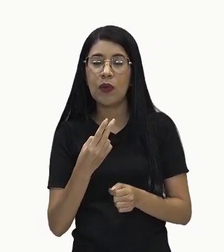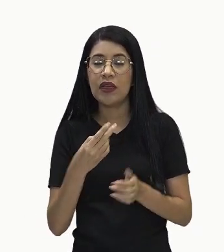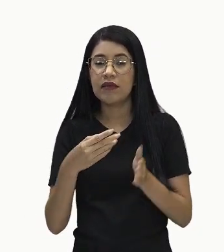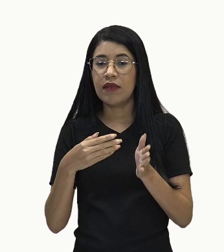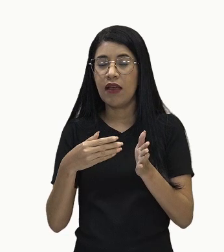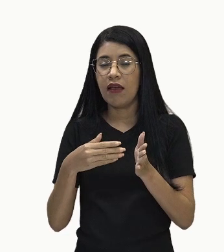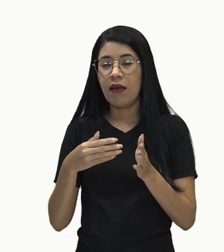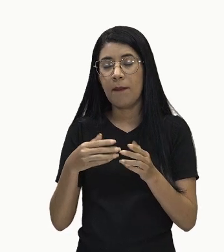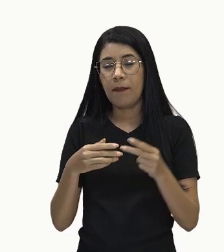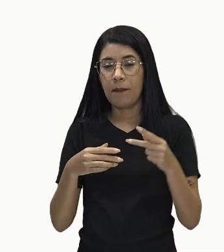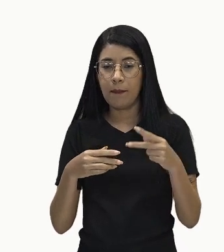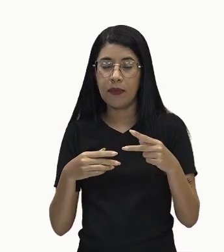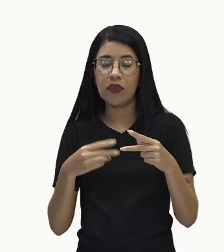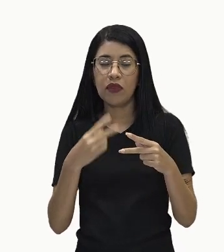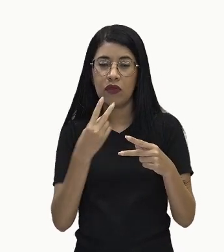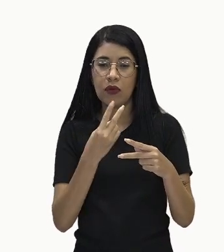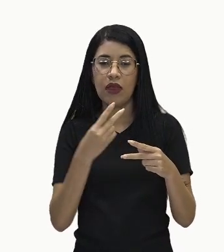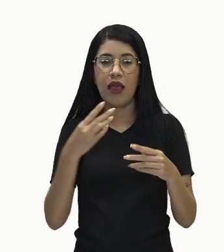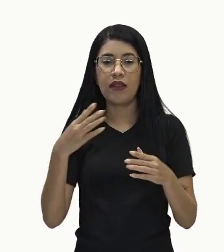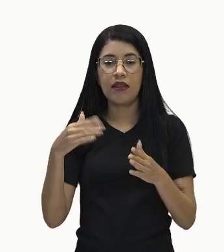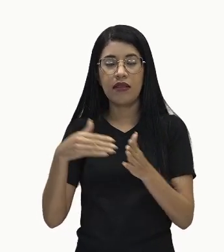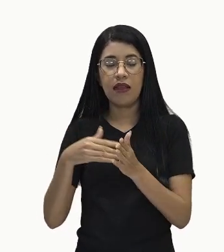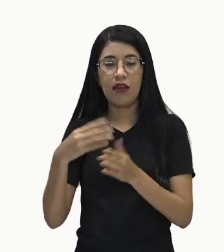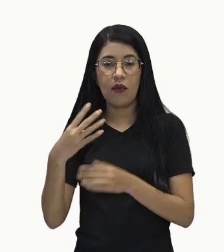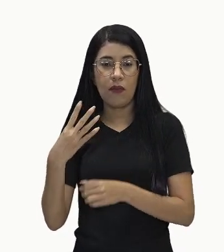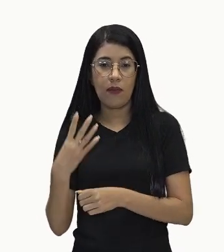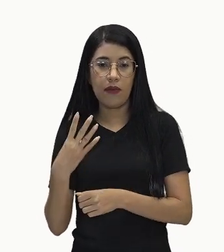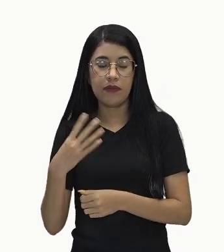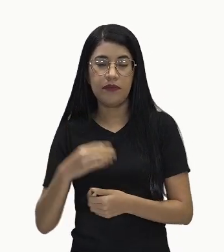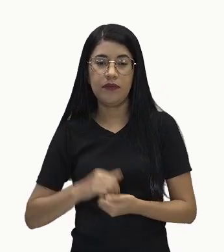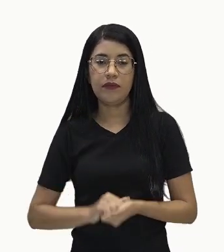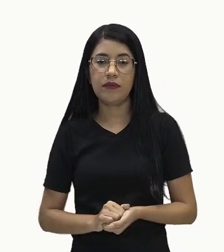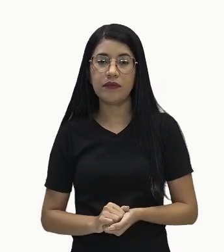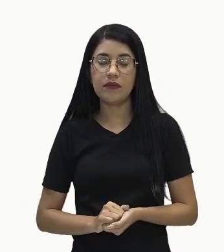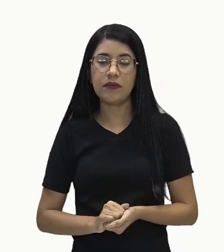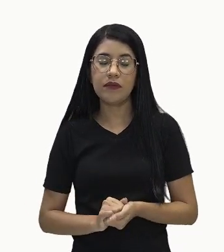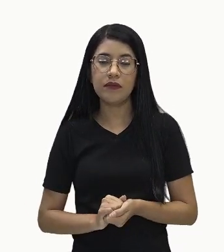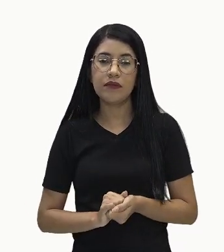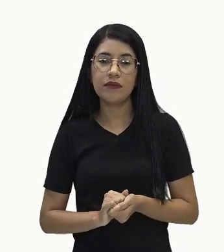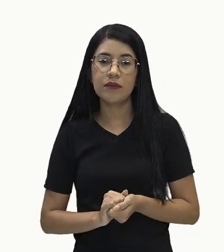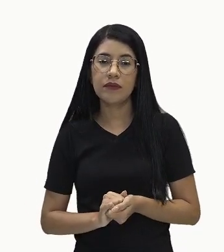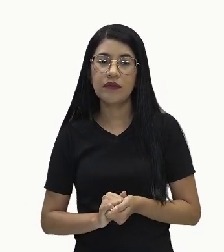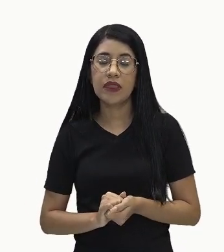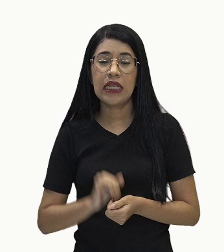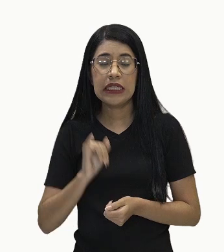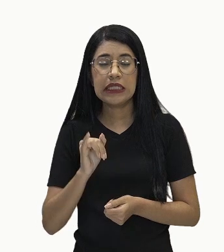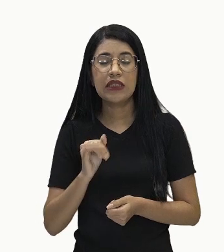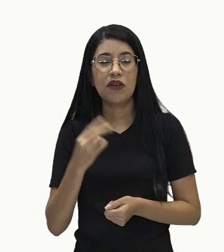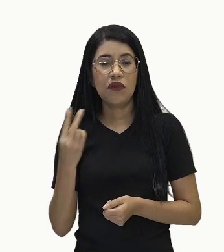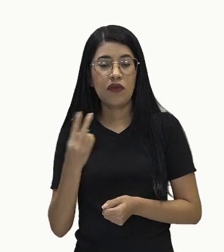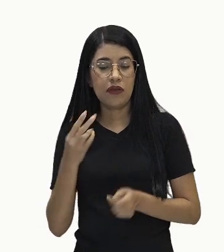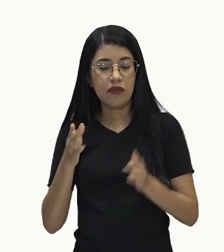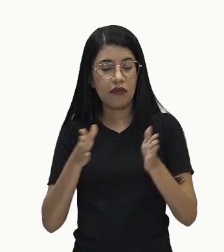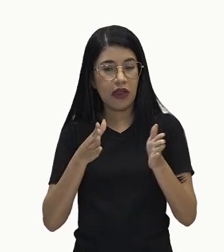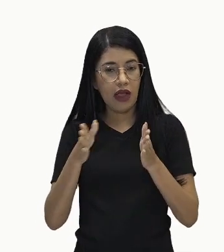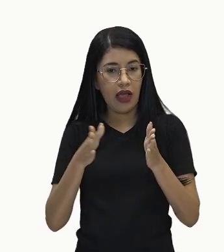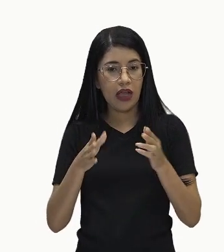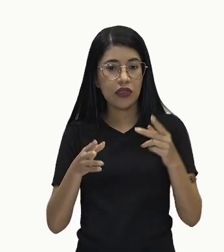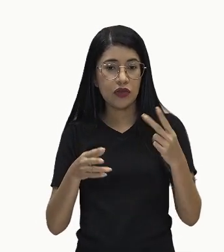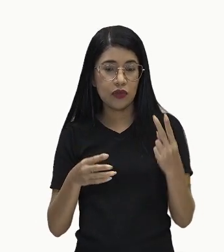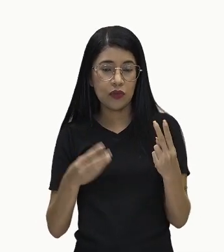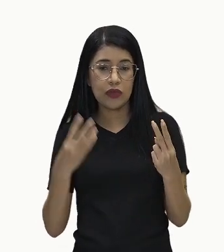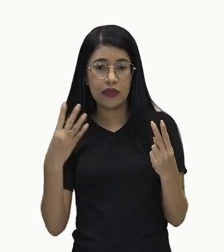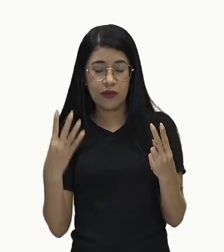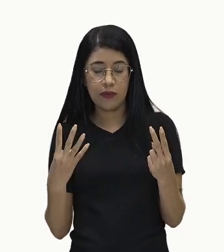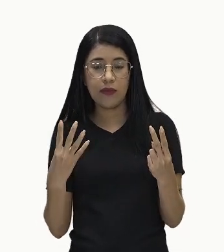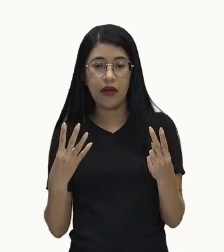quando o desvio padrão fica variando entre 2, é maior que 2 e menor e